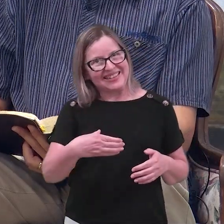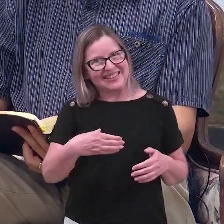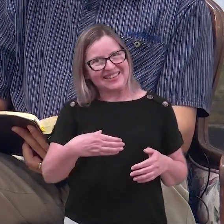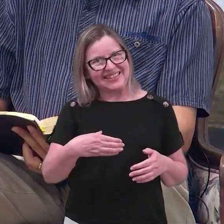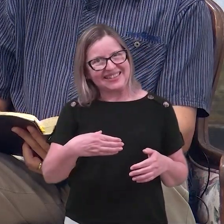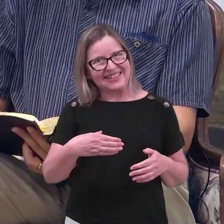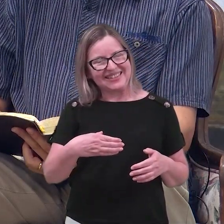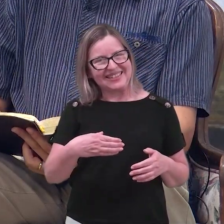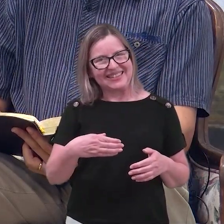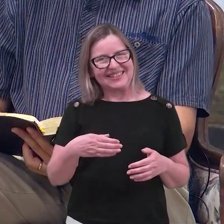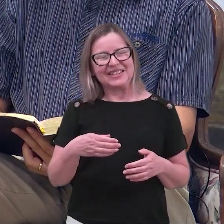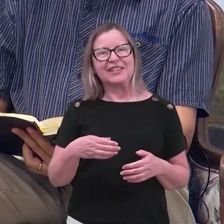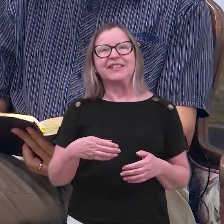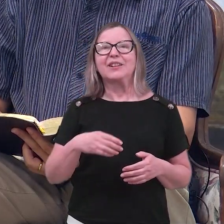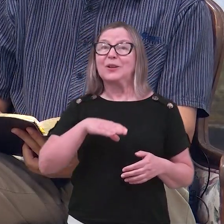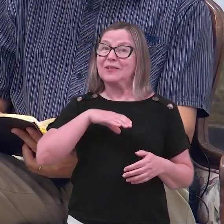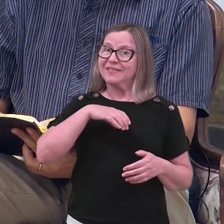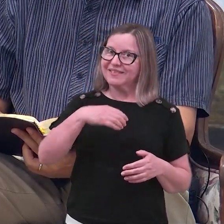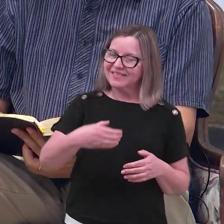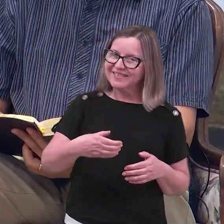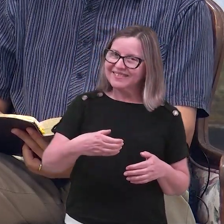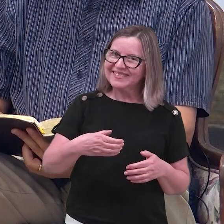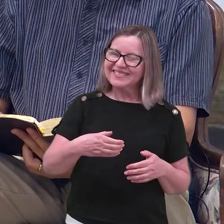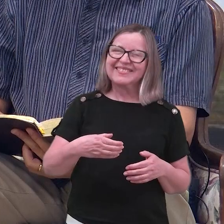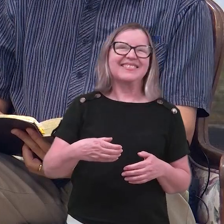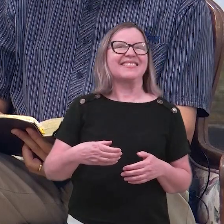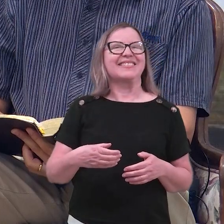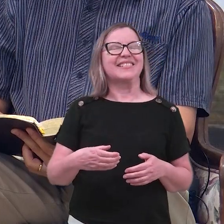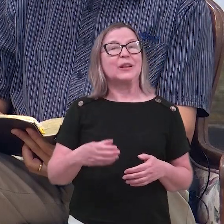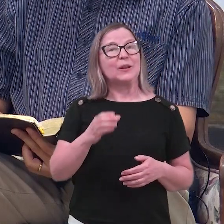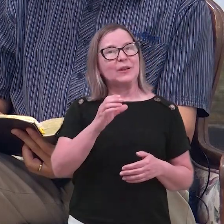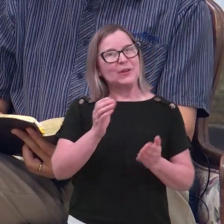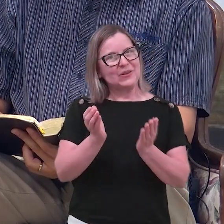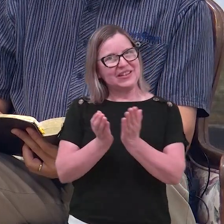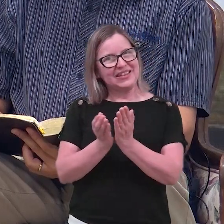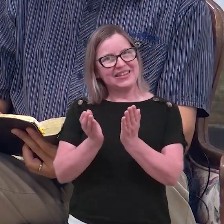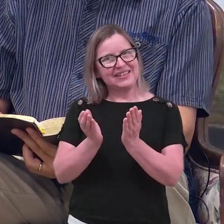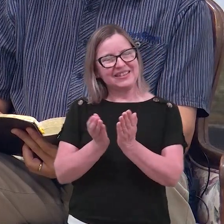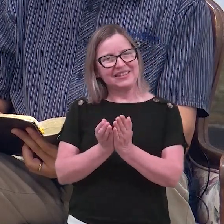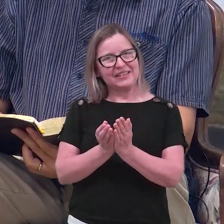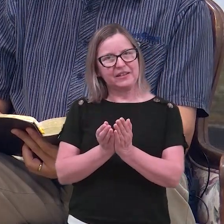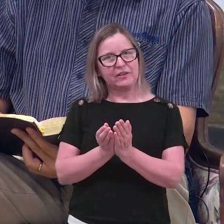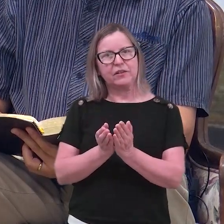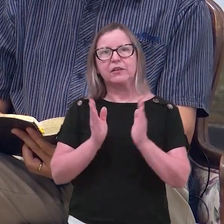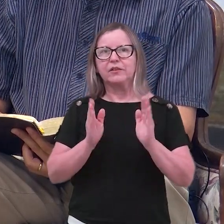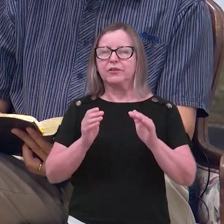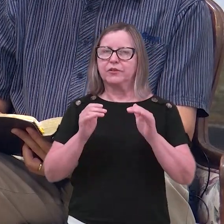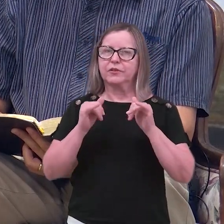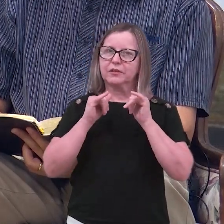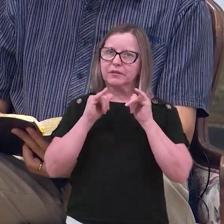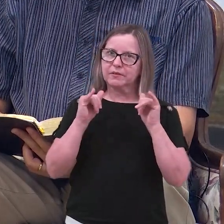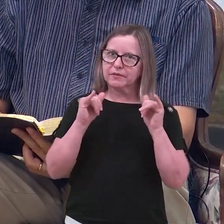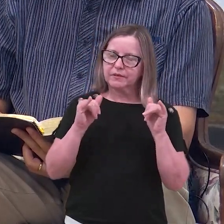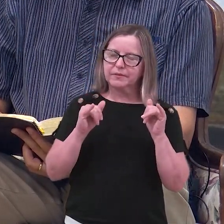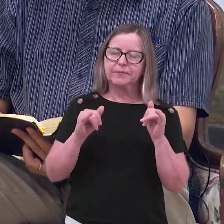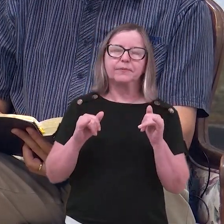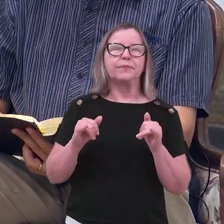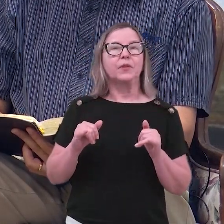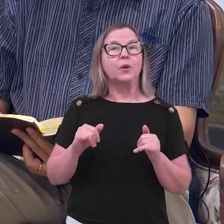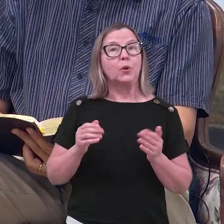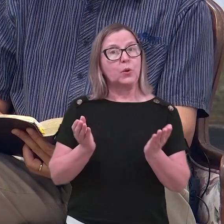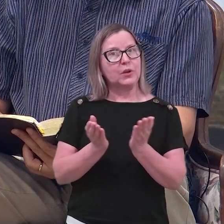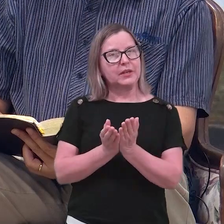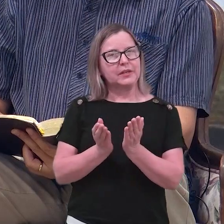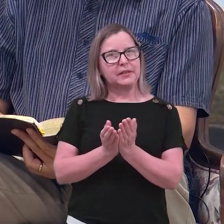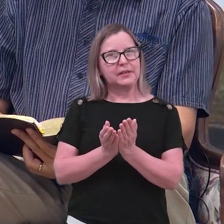ânimo. Tende bom ânimo. O cristão, eu já disse isso em pregações, o